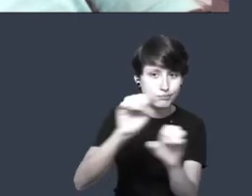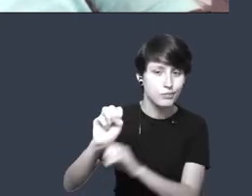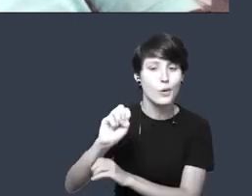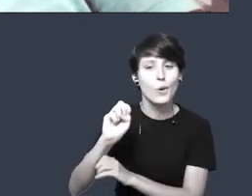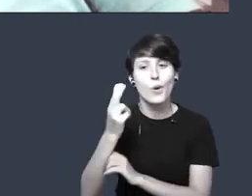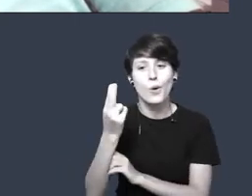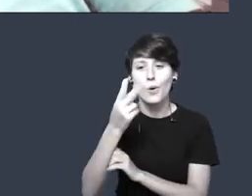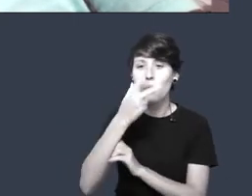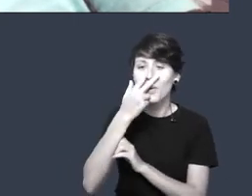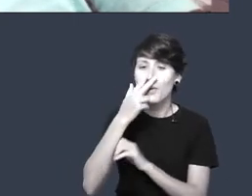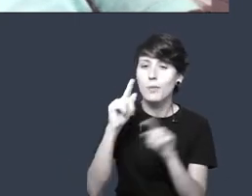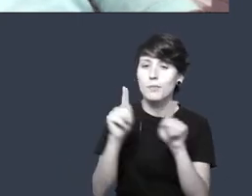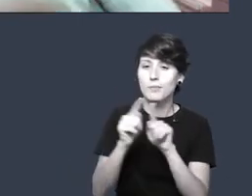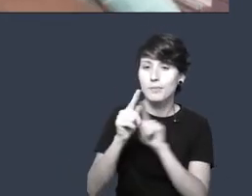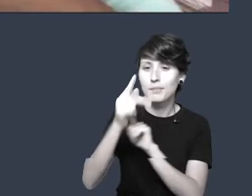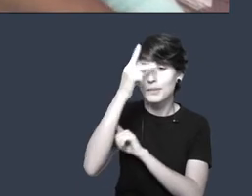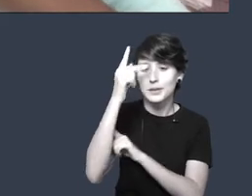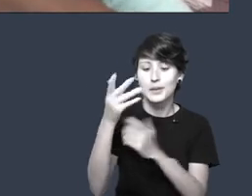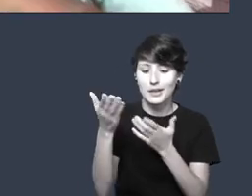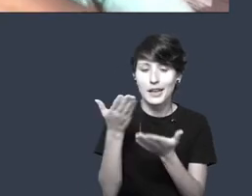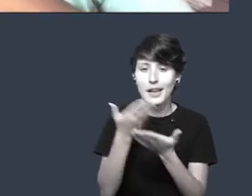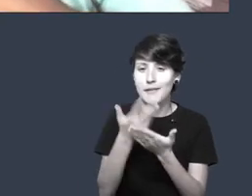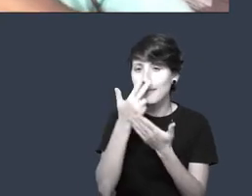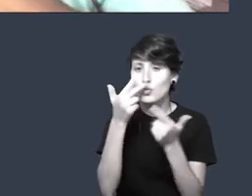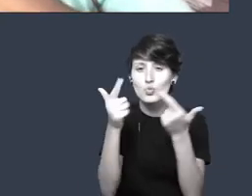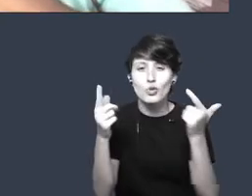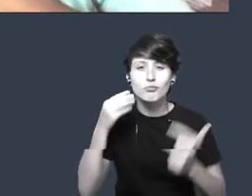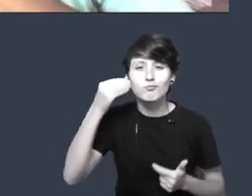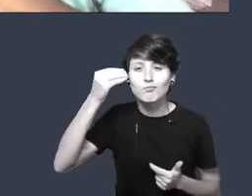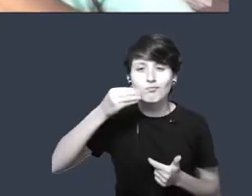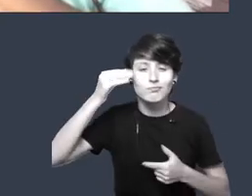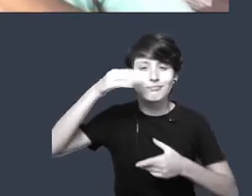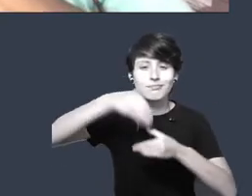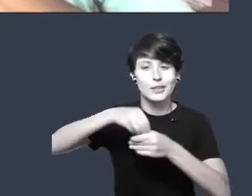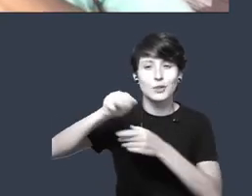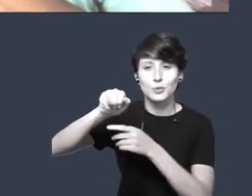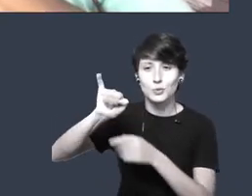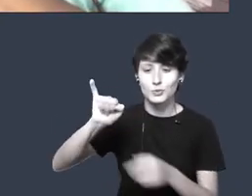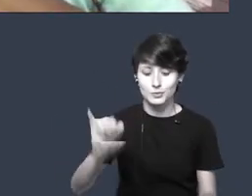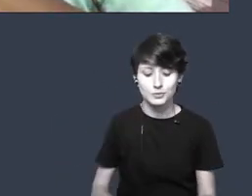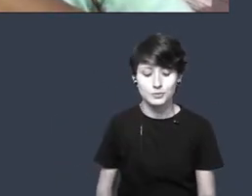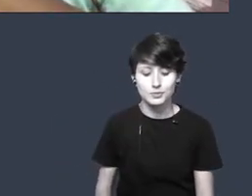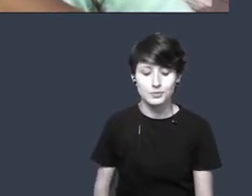como para pessoas que não têm esse background em inteligência artificial.